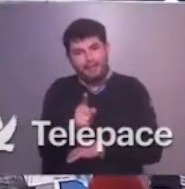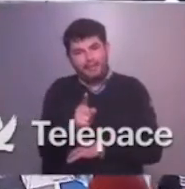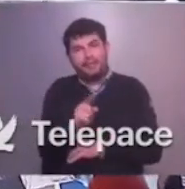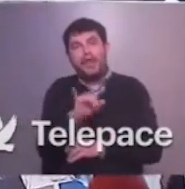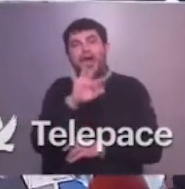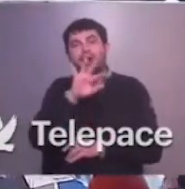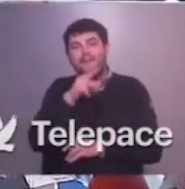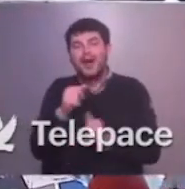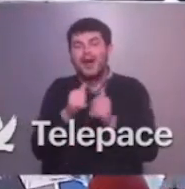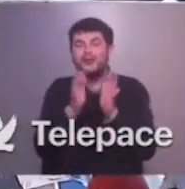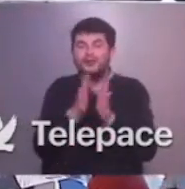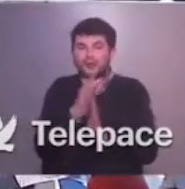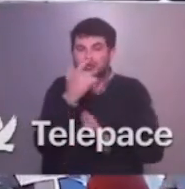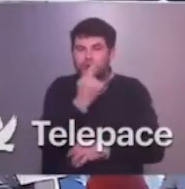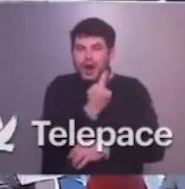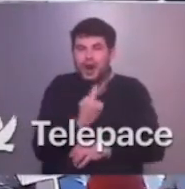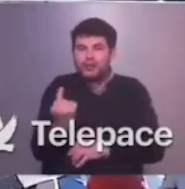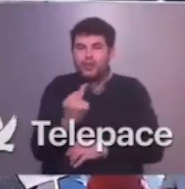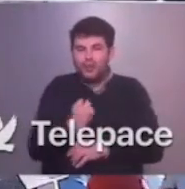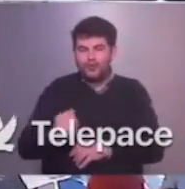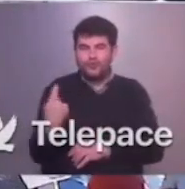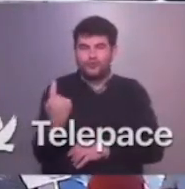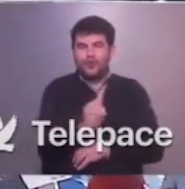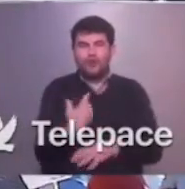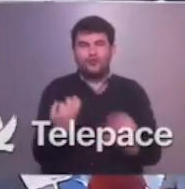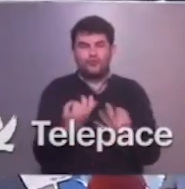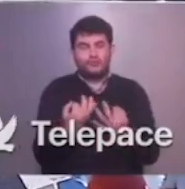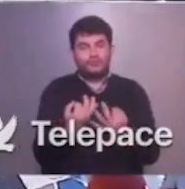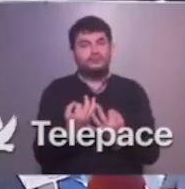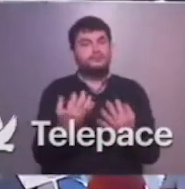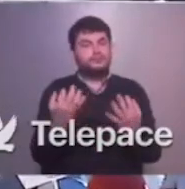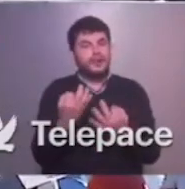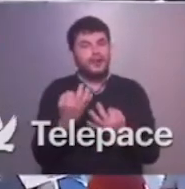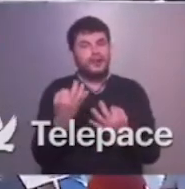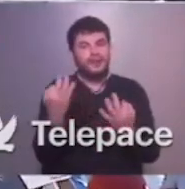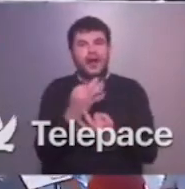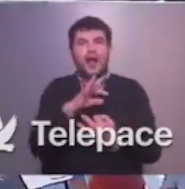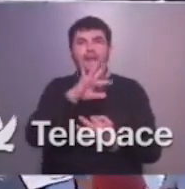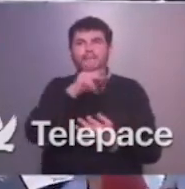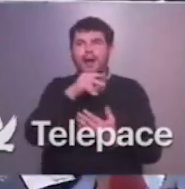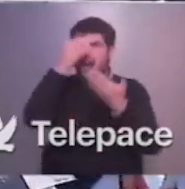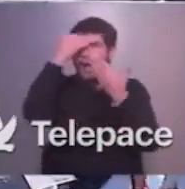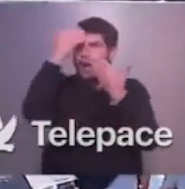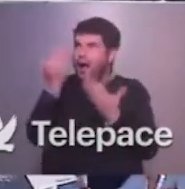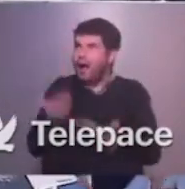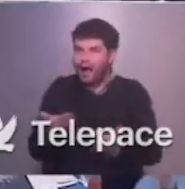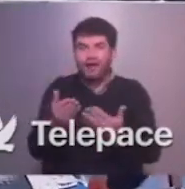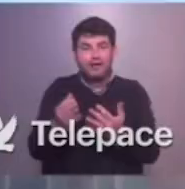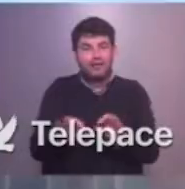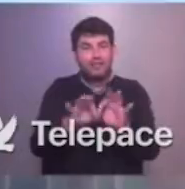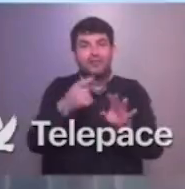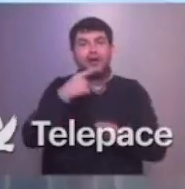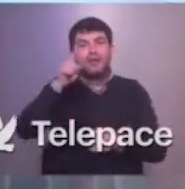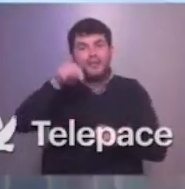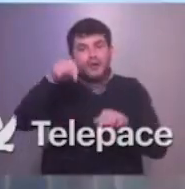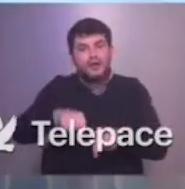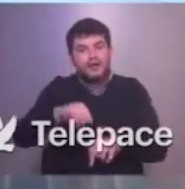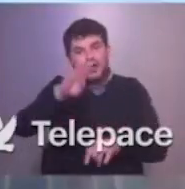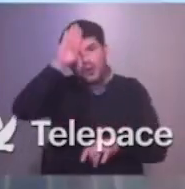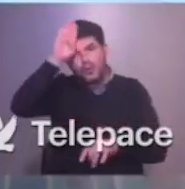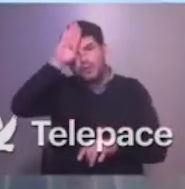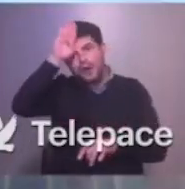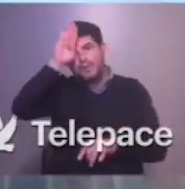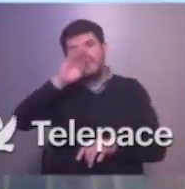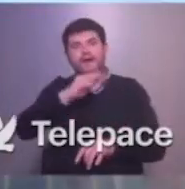de todos e de cada um de nós. De facto, temos mãe, como aqui repetiu o